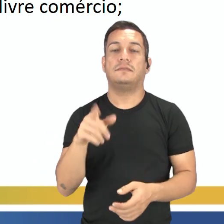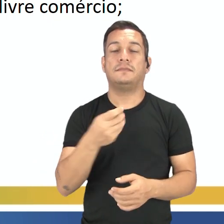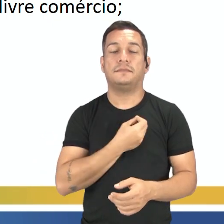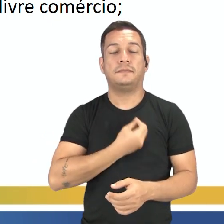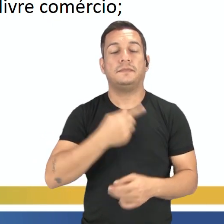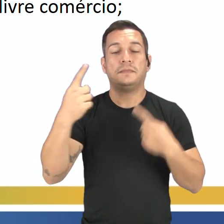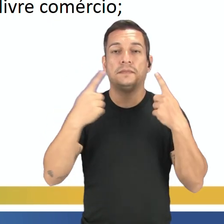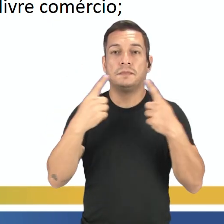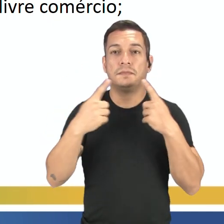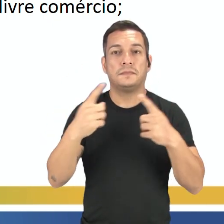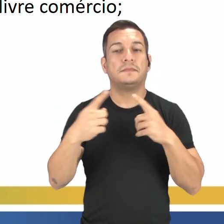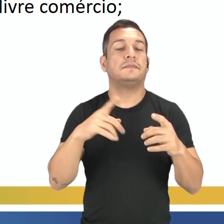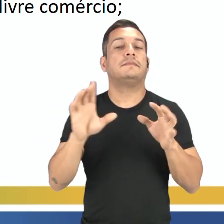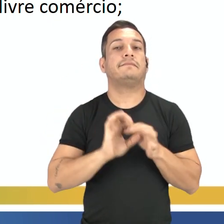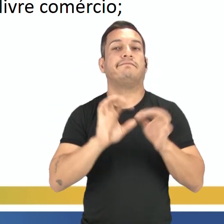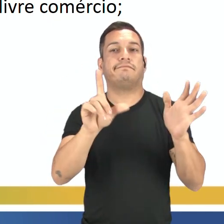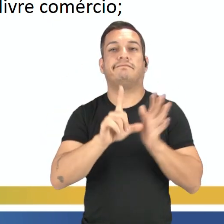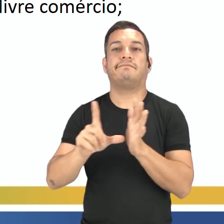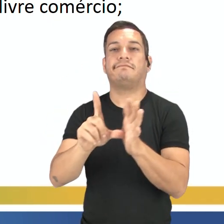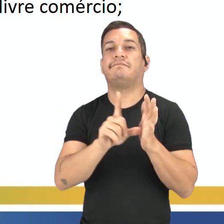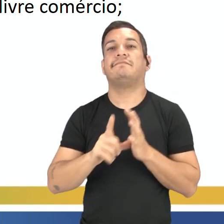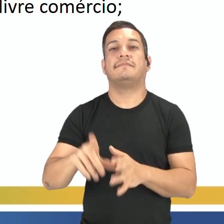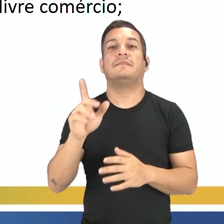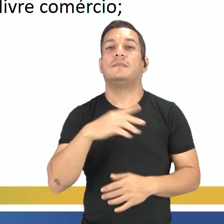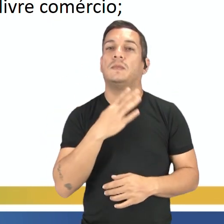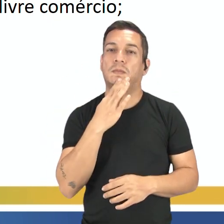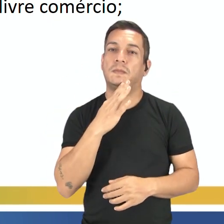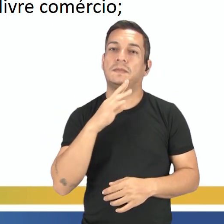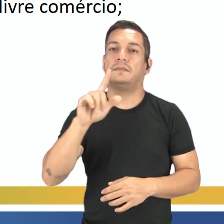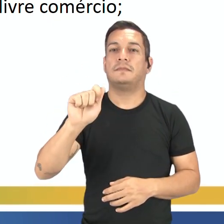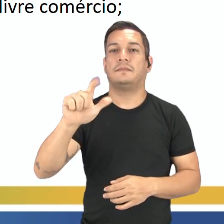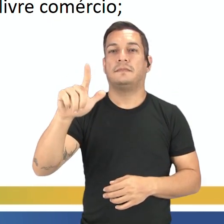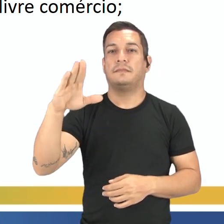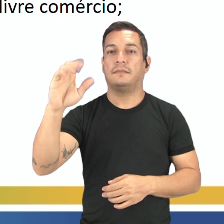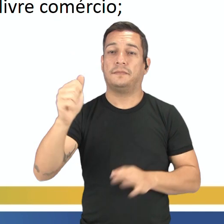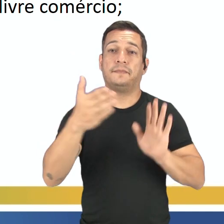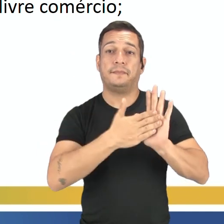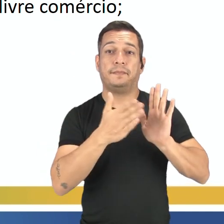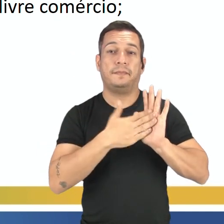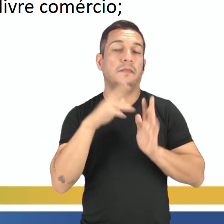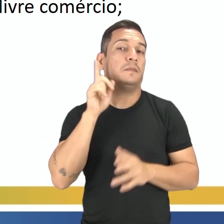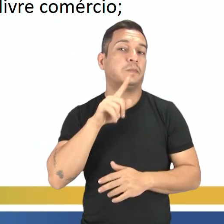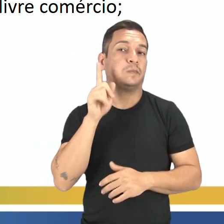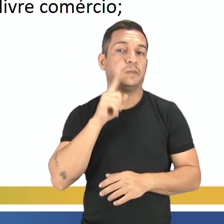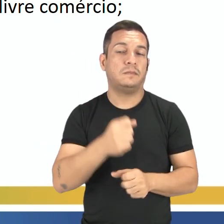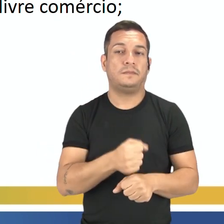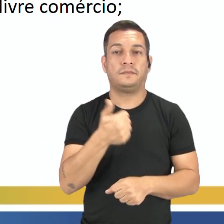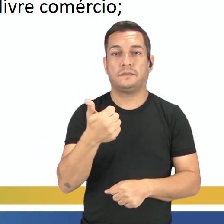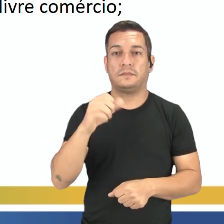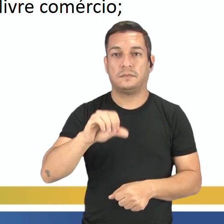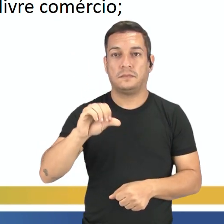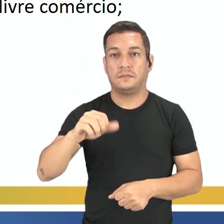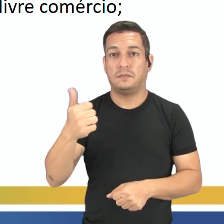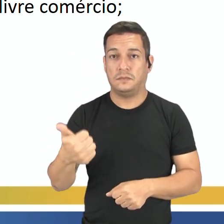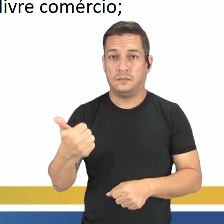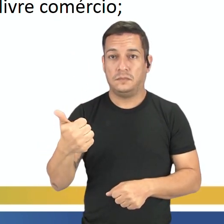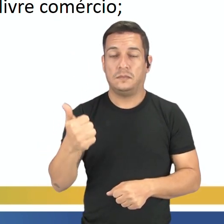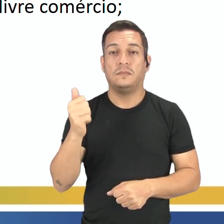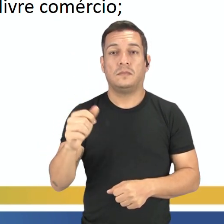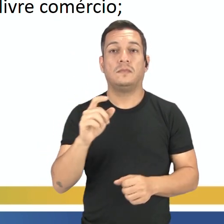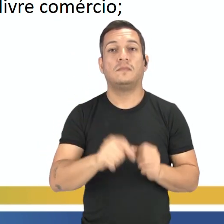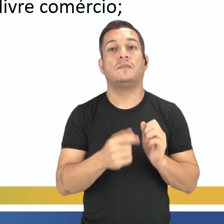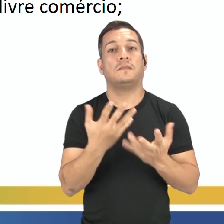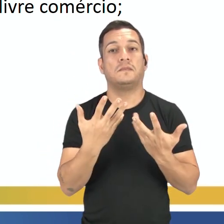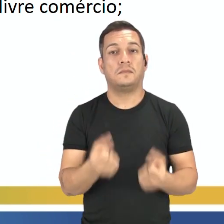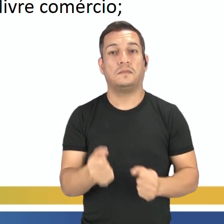Livre Comércio das Américas, a conhecida ALCA. É uma proposta dos Estados Unidos em 1991 com a